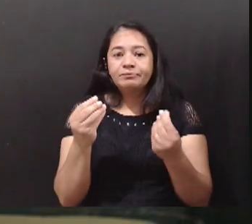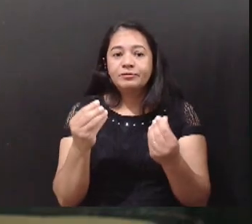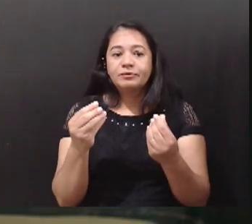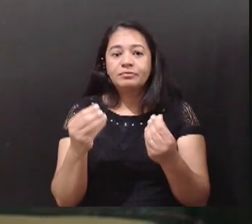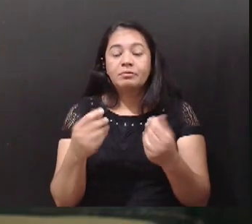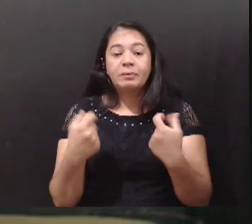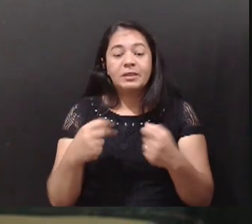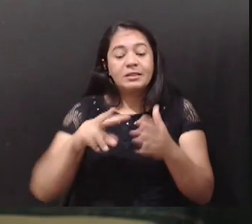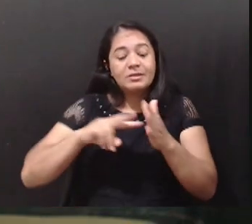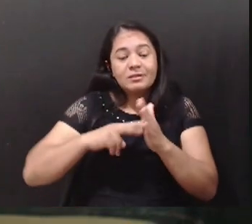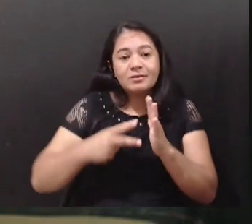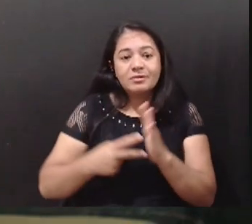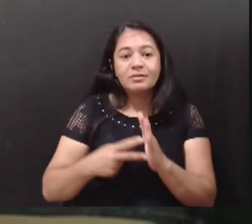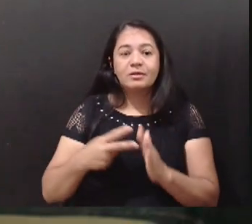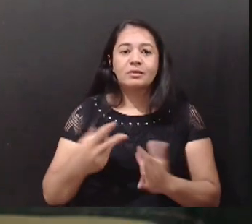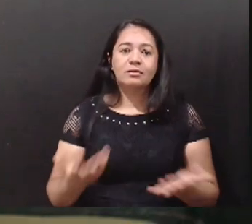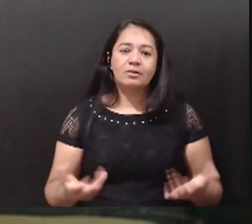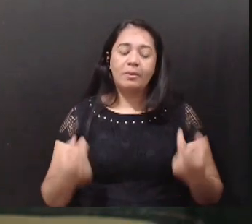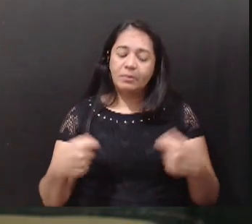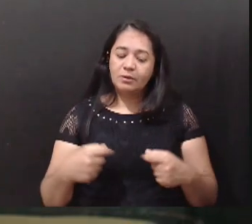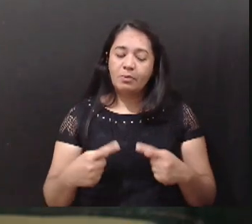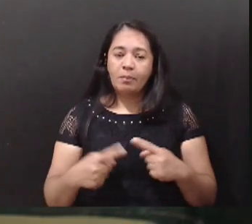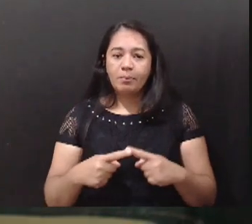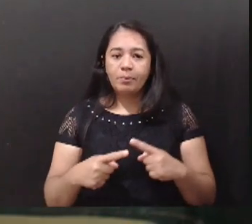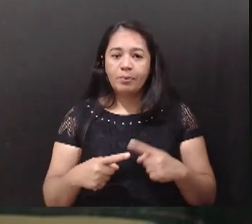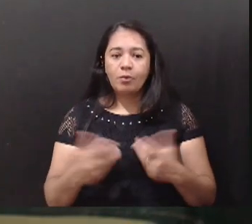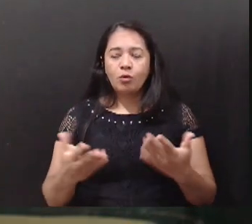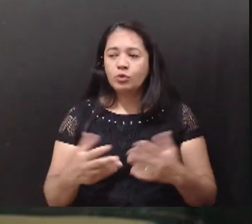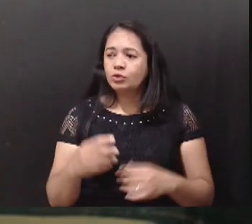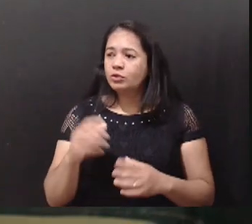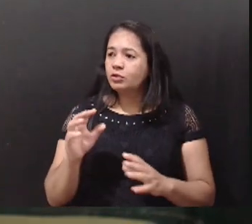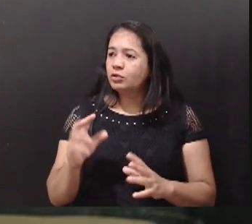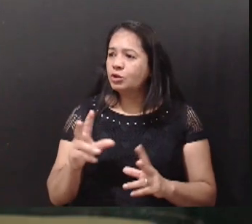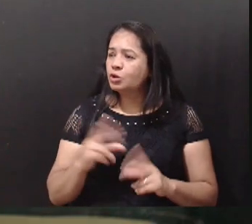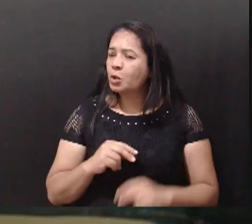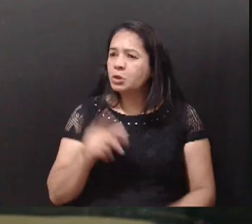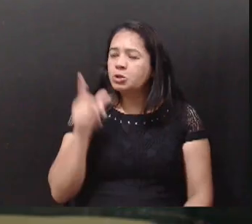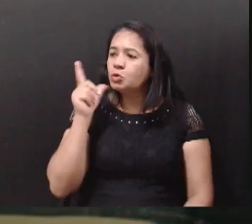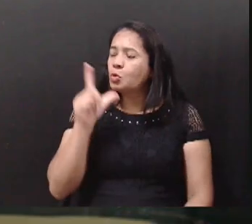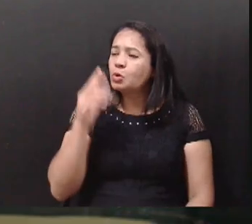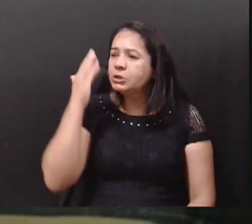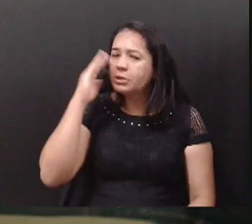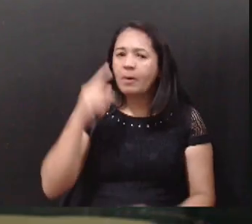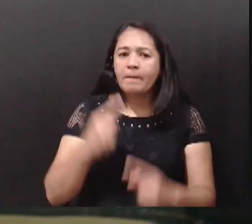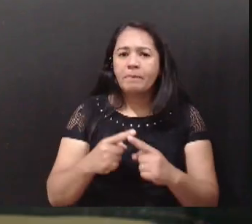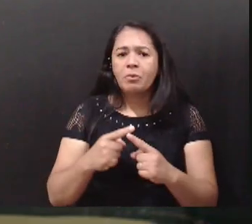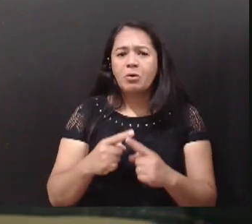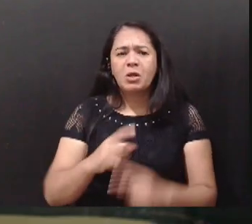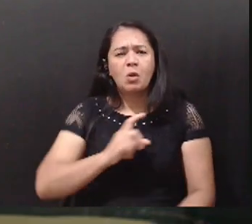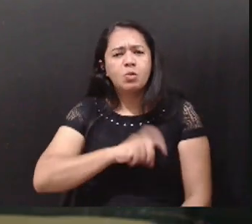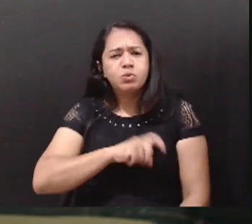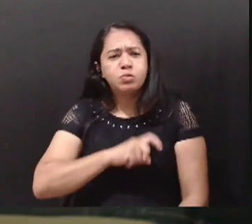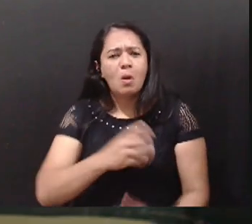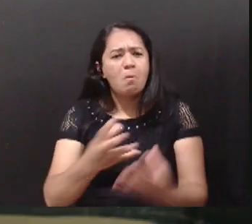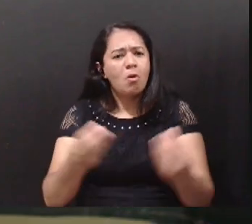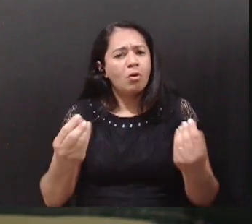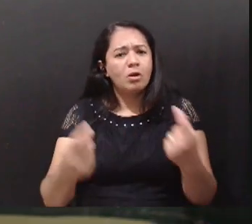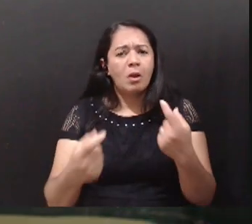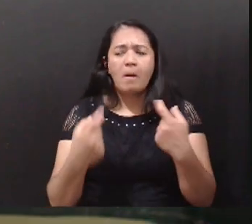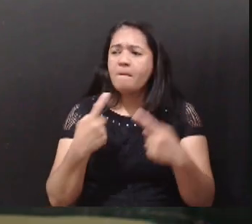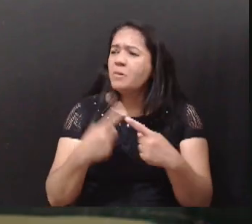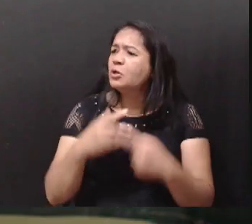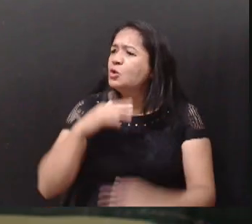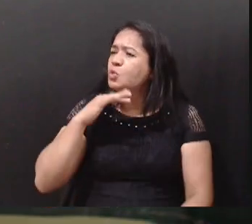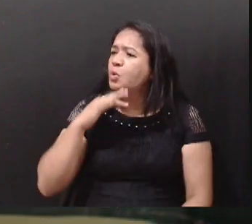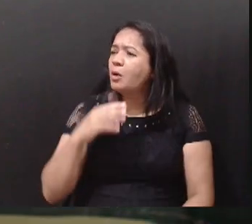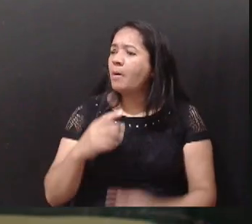gente olha tudo que está acontecendo hoje, você fala assim, mas eu não consigo entender, por que tanta maldade, por que tanta ruindade, por que tanto ódio